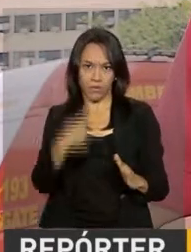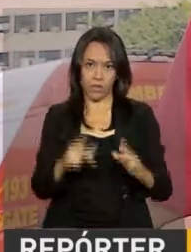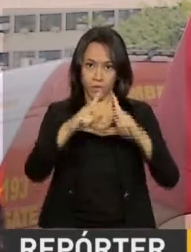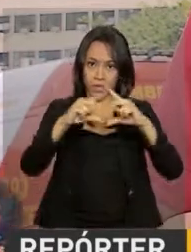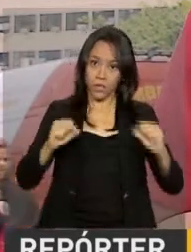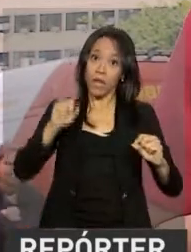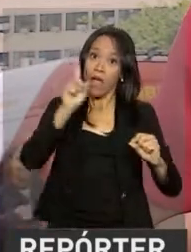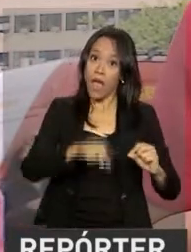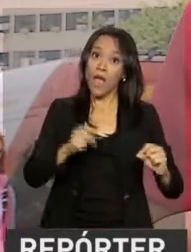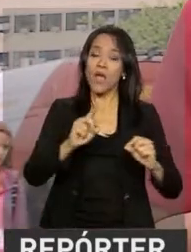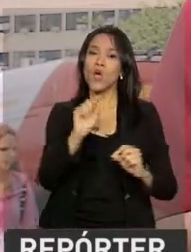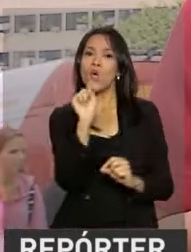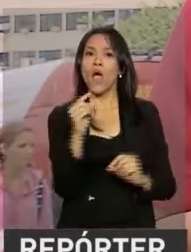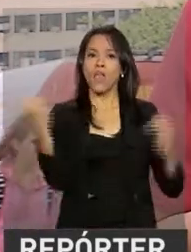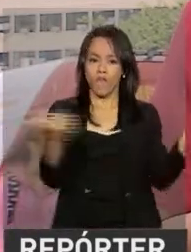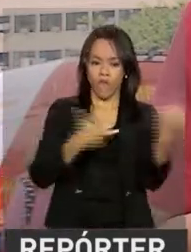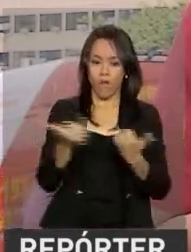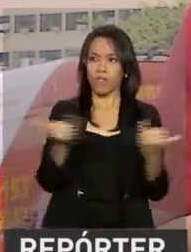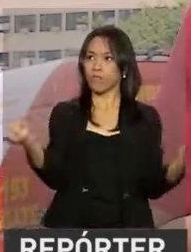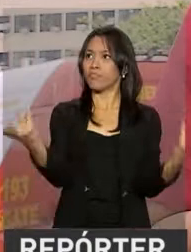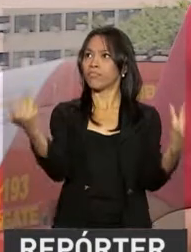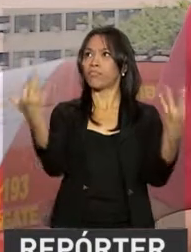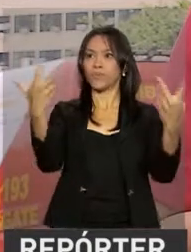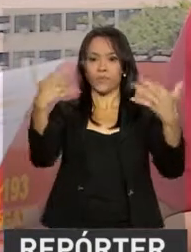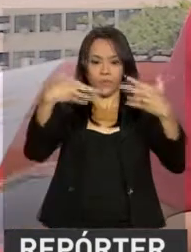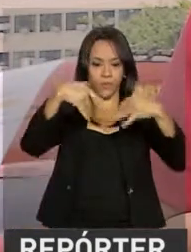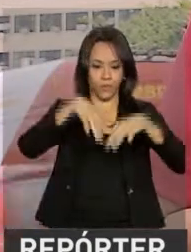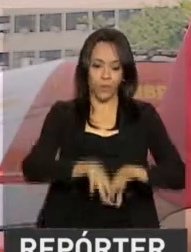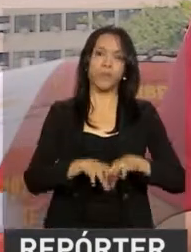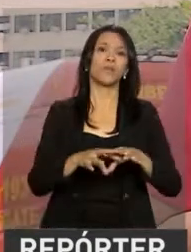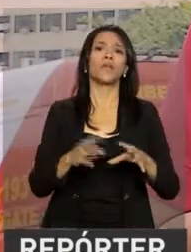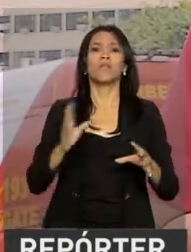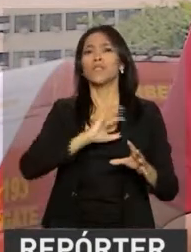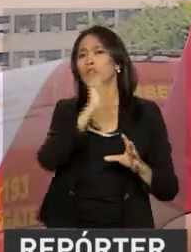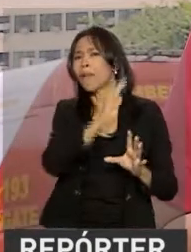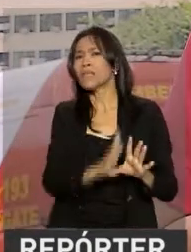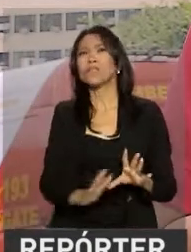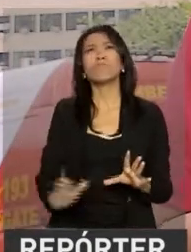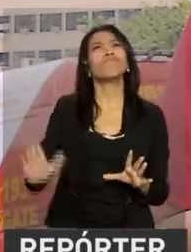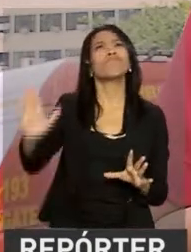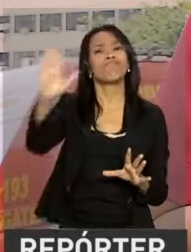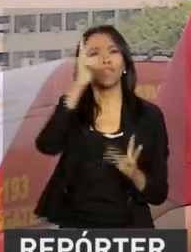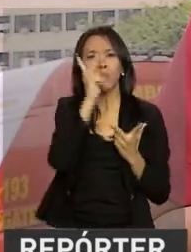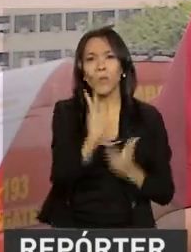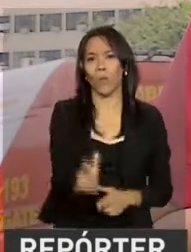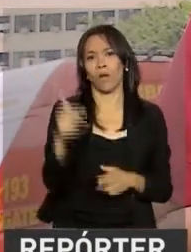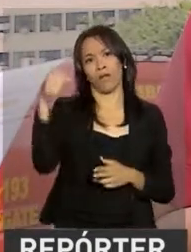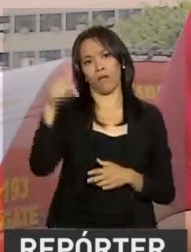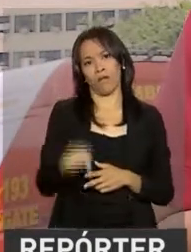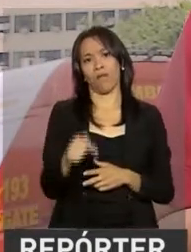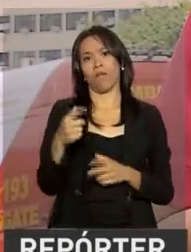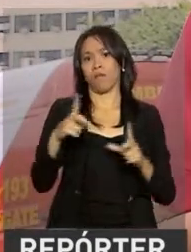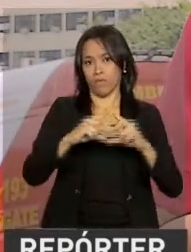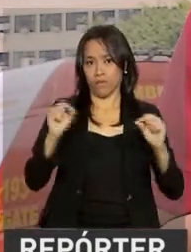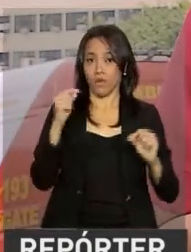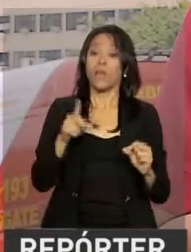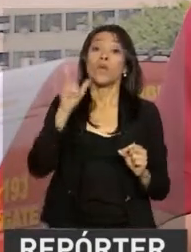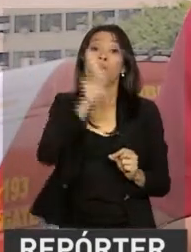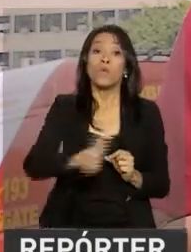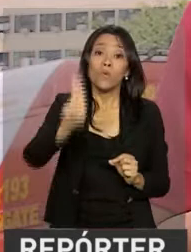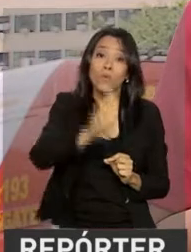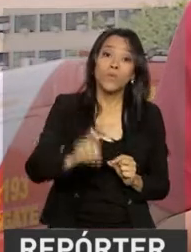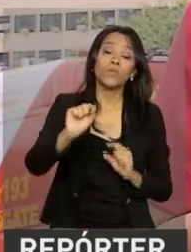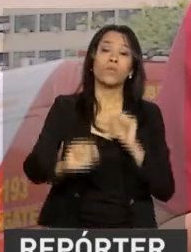unificados a idéia do governo federal é integrar em todo o território nacional as informações sobre o uso dos recursos